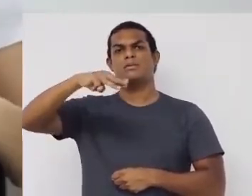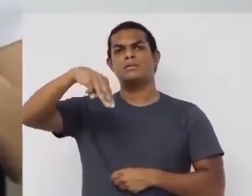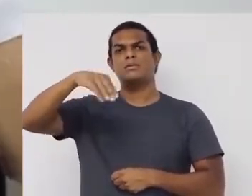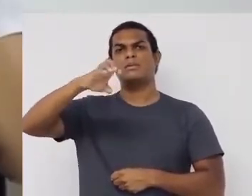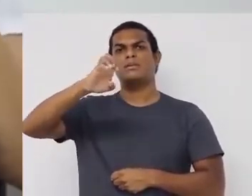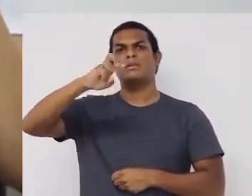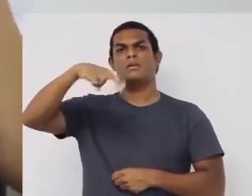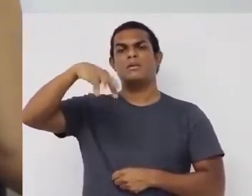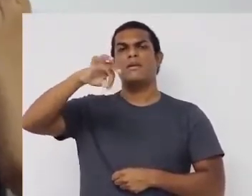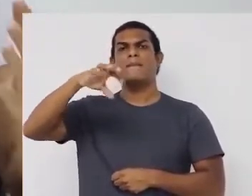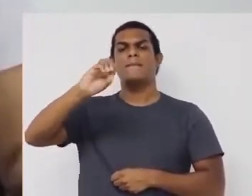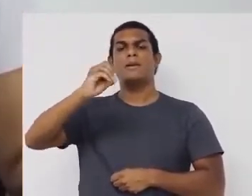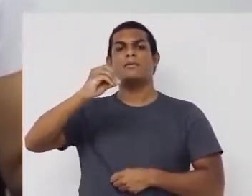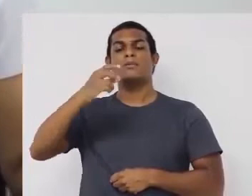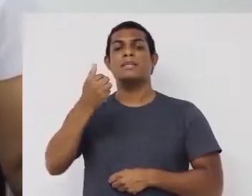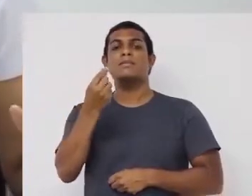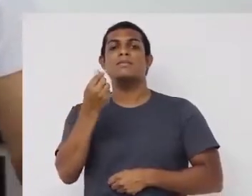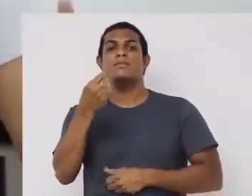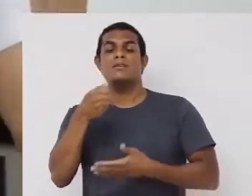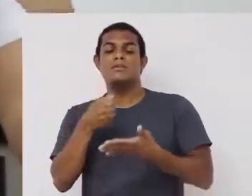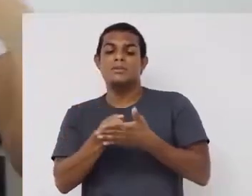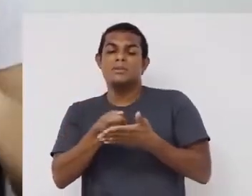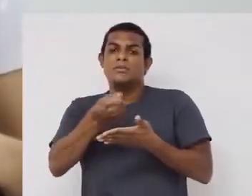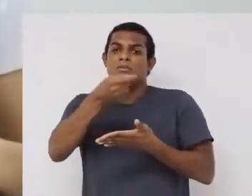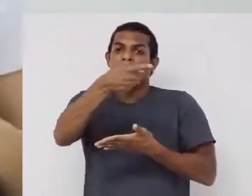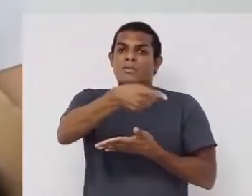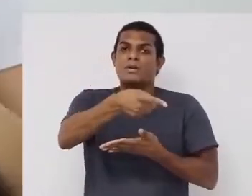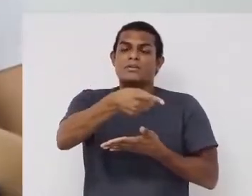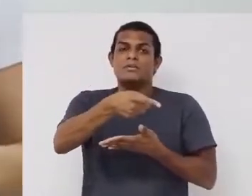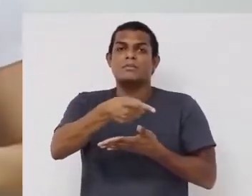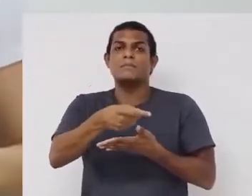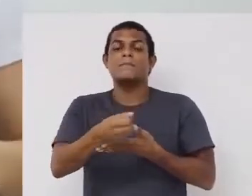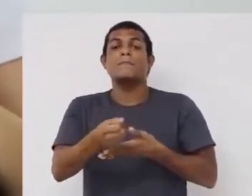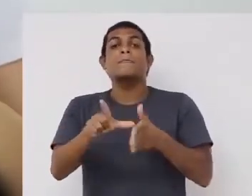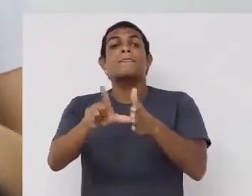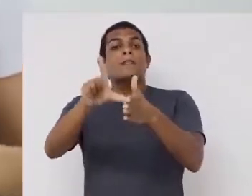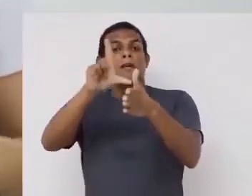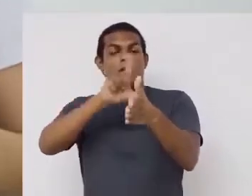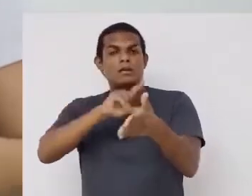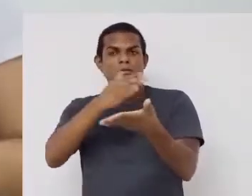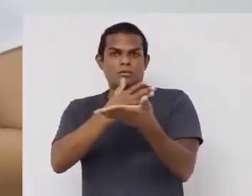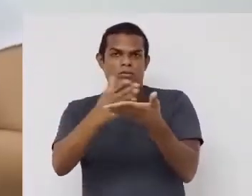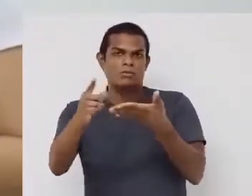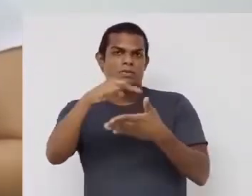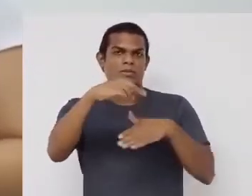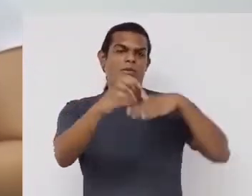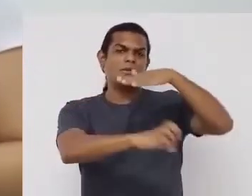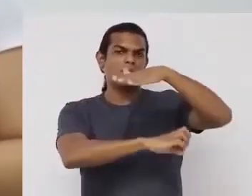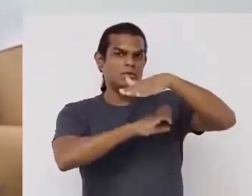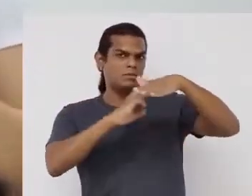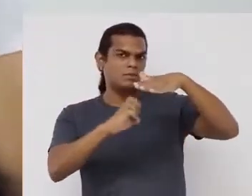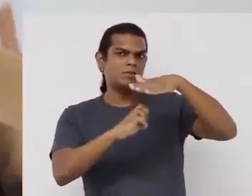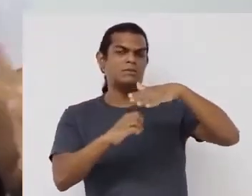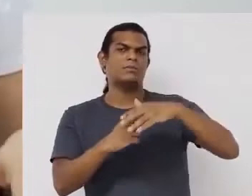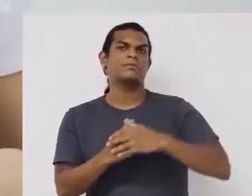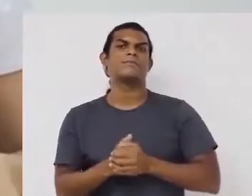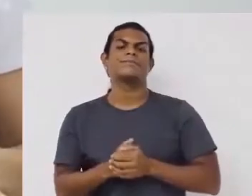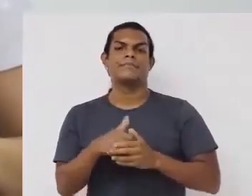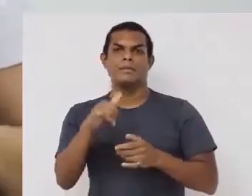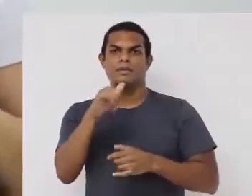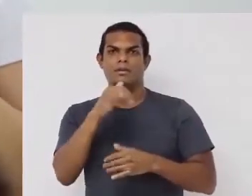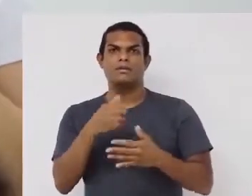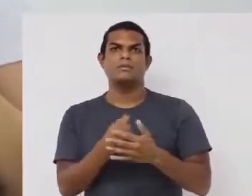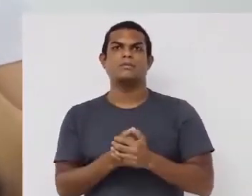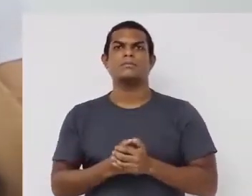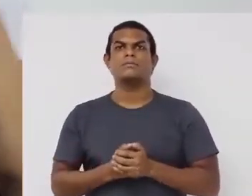São os desembolsos que eu realizo antes do início da operação da empresa. Então, por exemplo, o